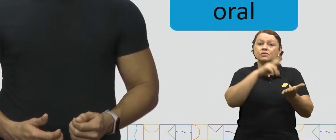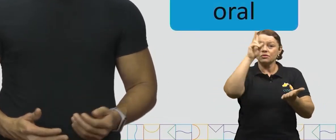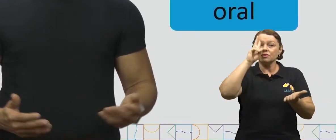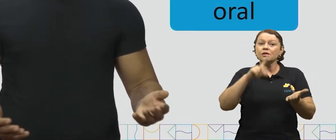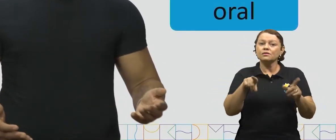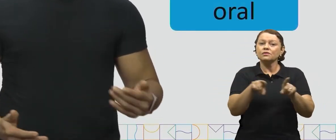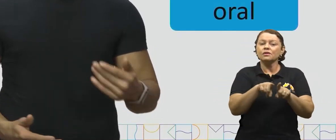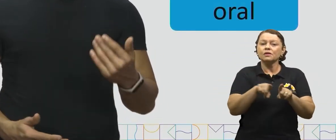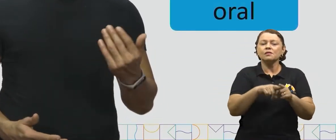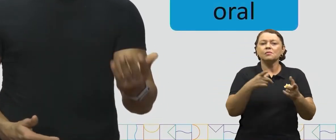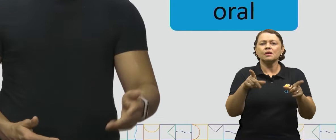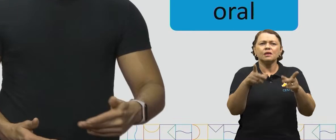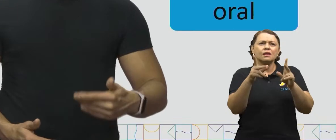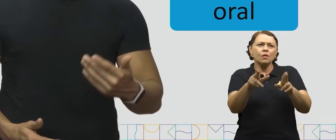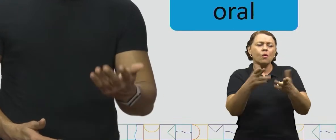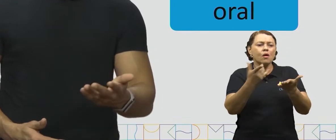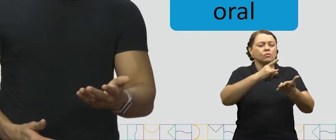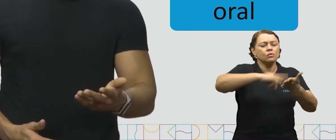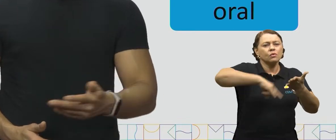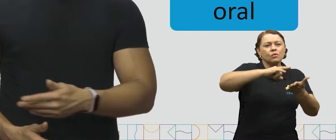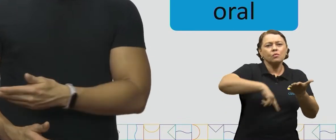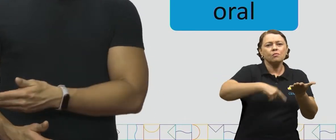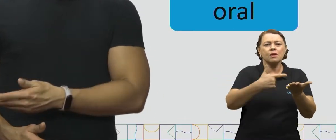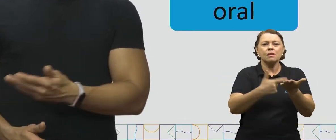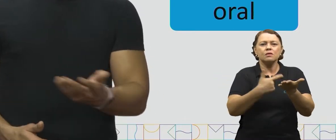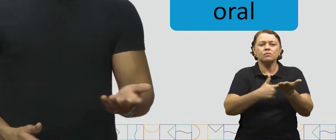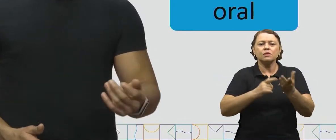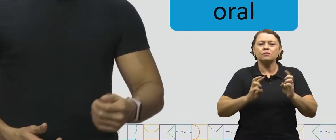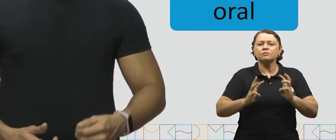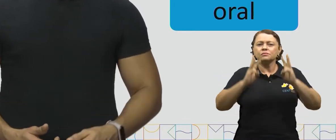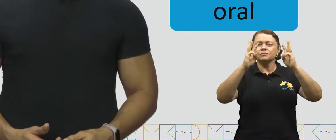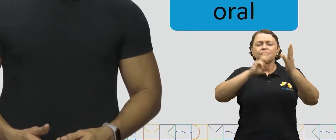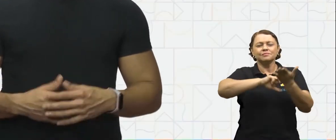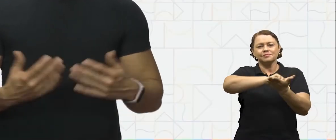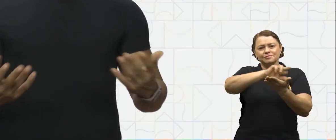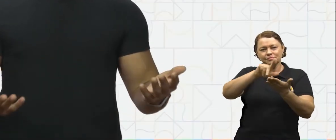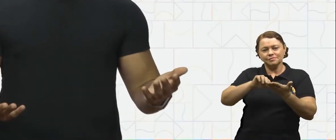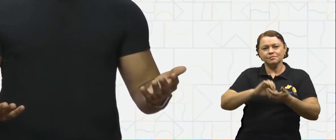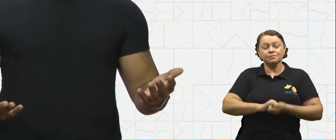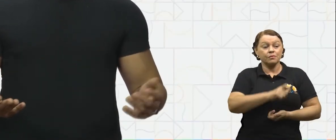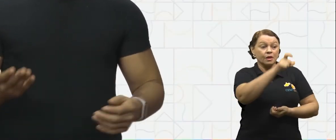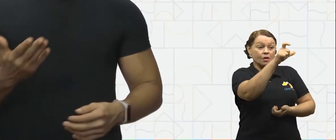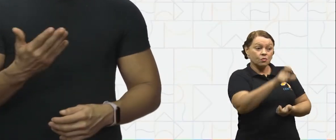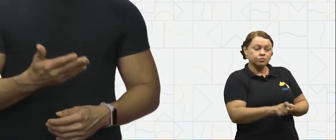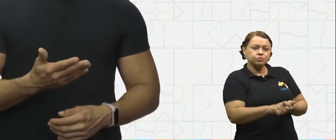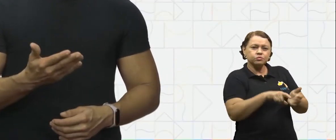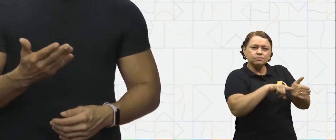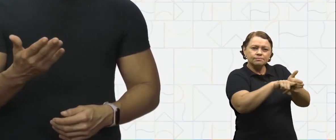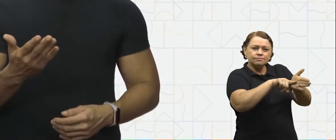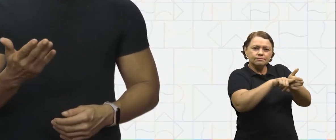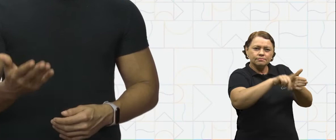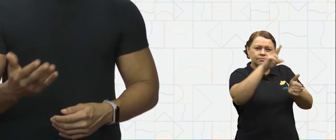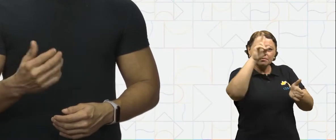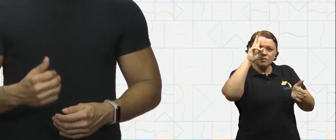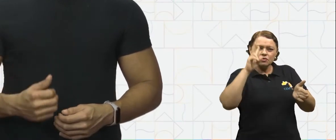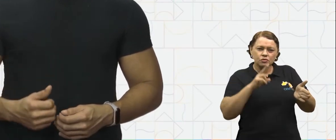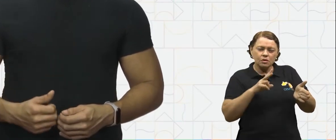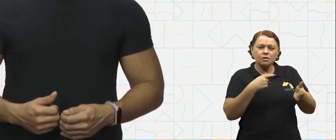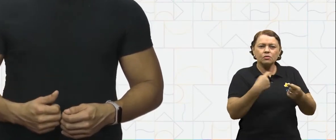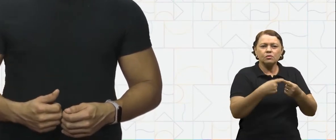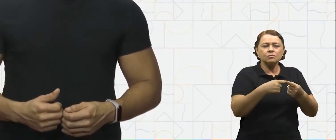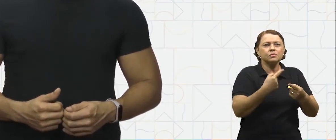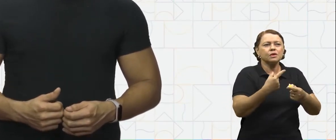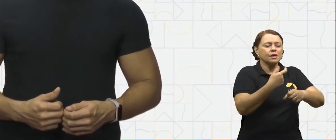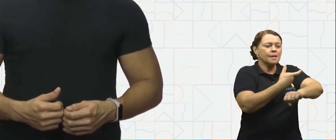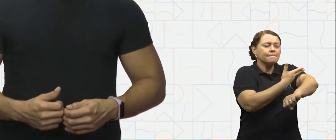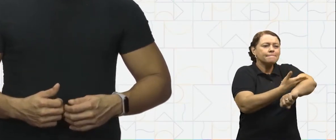também, assim como documentos, livros, monumentos, entre outros. Um historiador vai pesquisar sobre esses costumes de